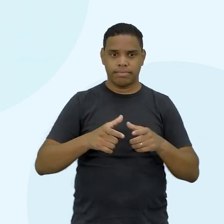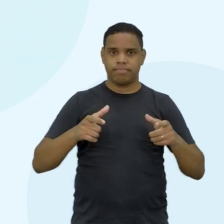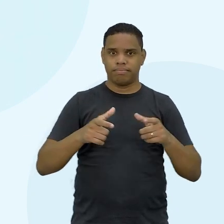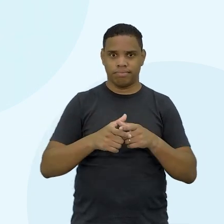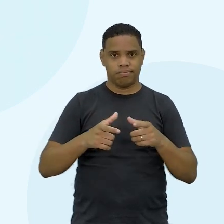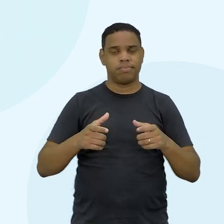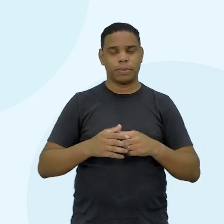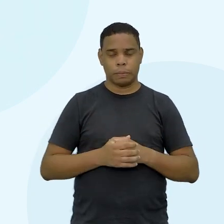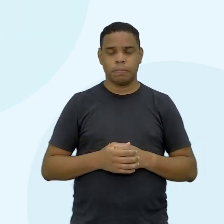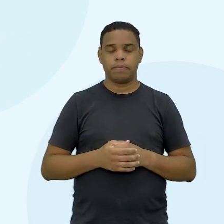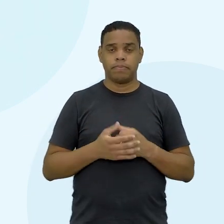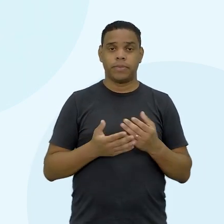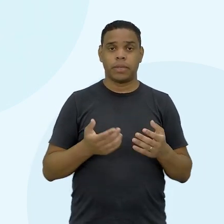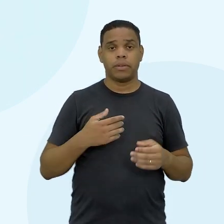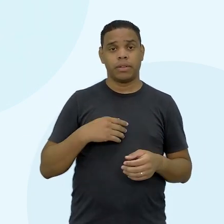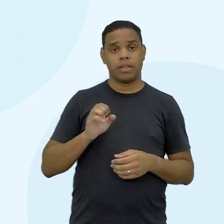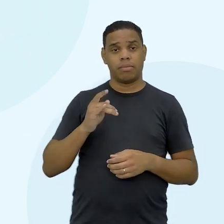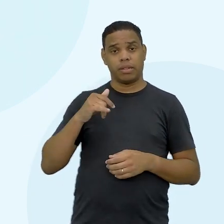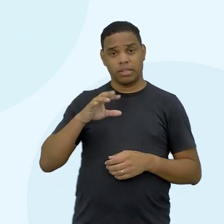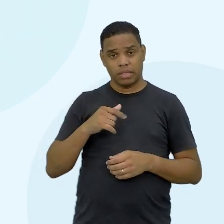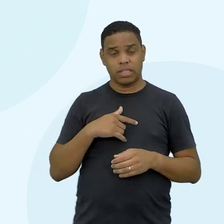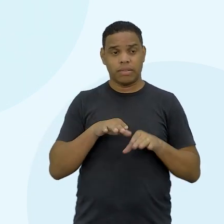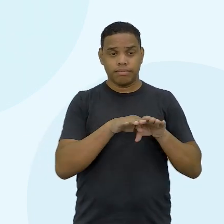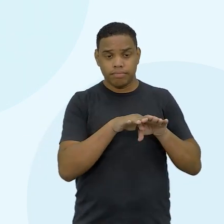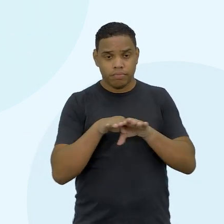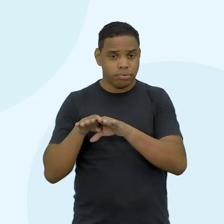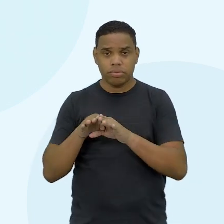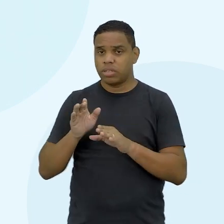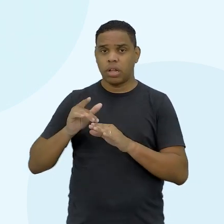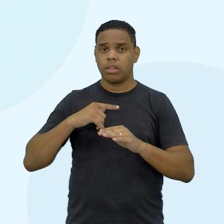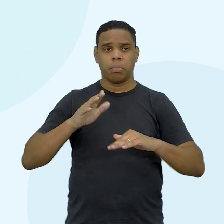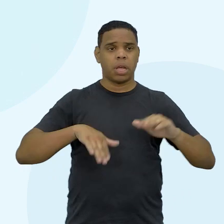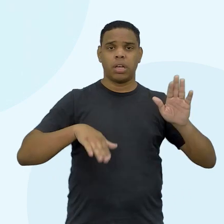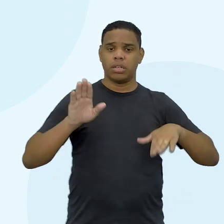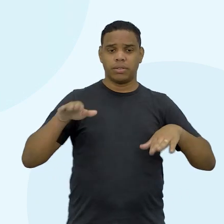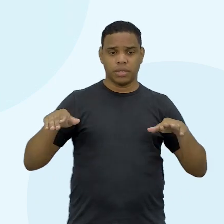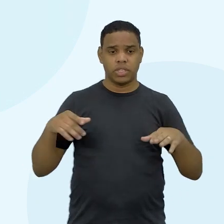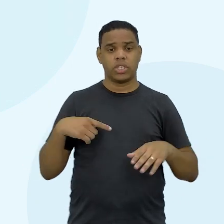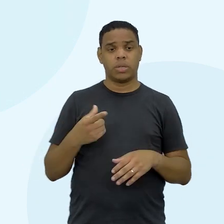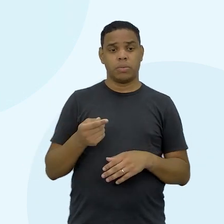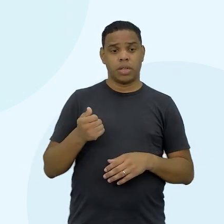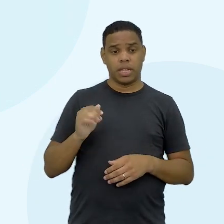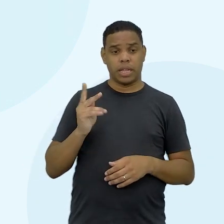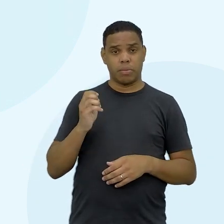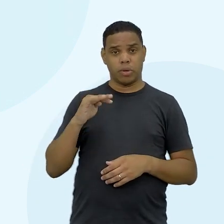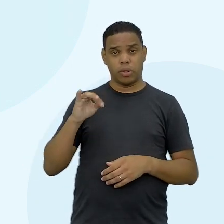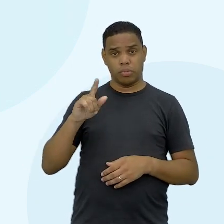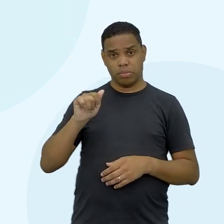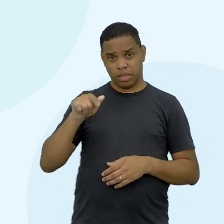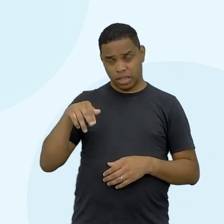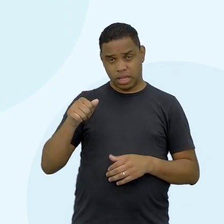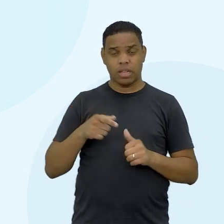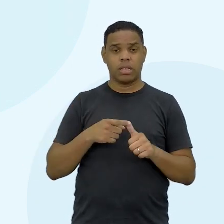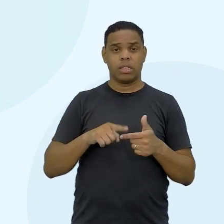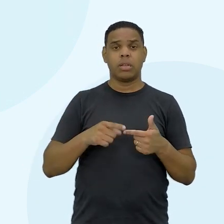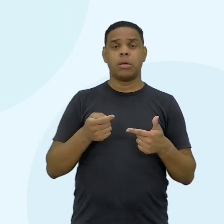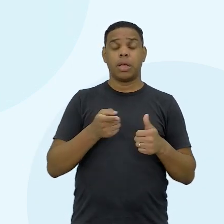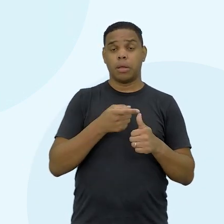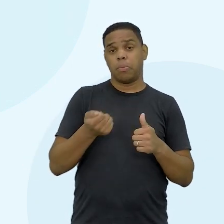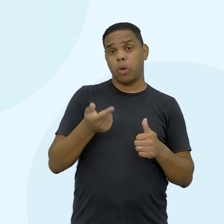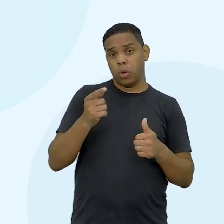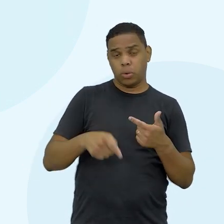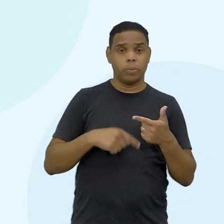entre as hemácias. Então, as minhas hemácias não estão uniformes. Então, eu tenho pouca hemoglobina, eu tenho